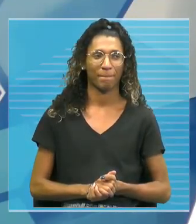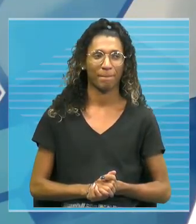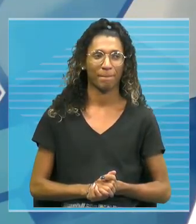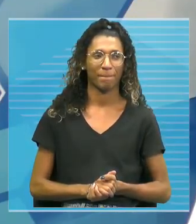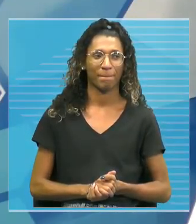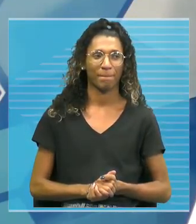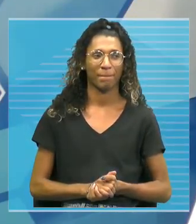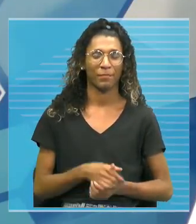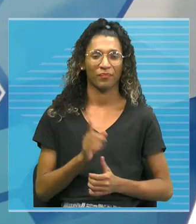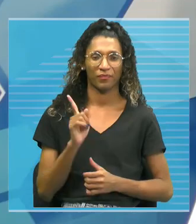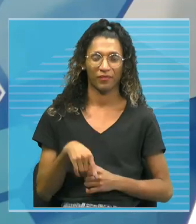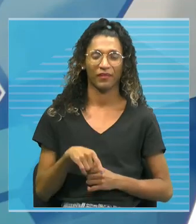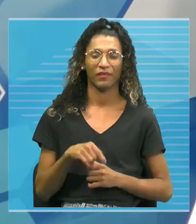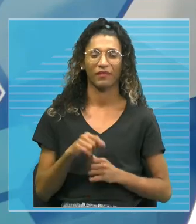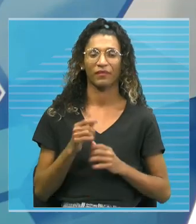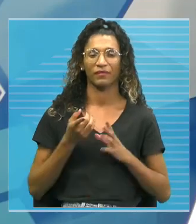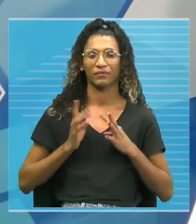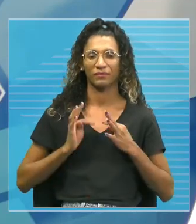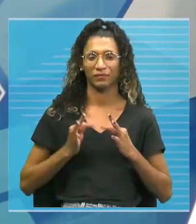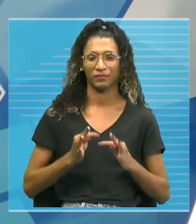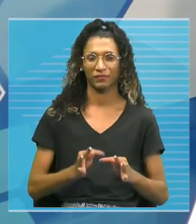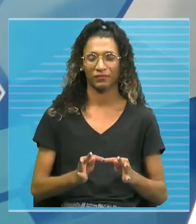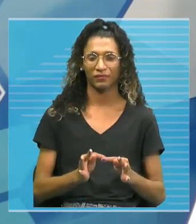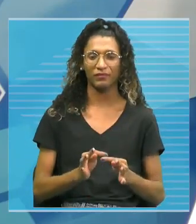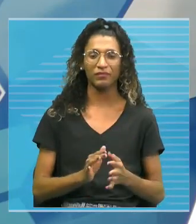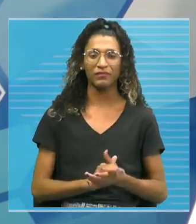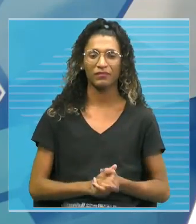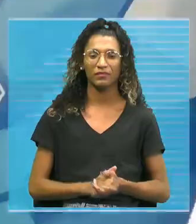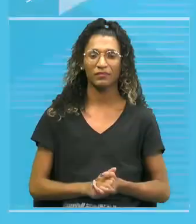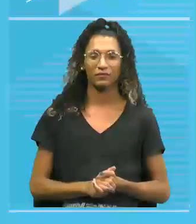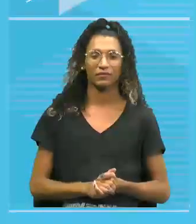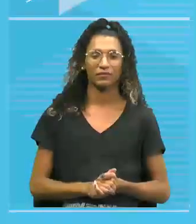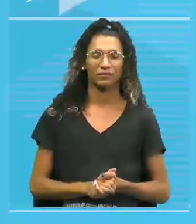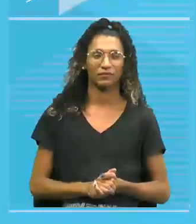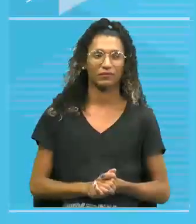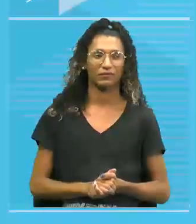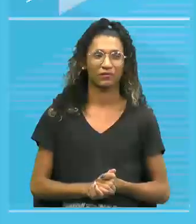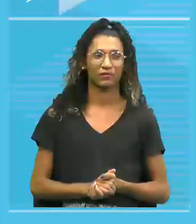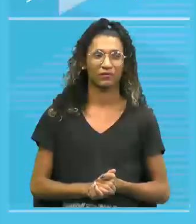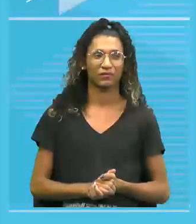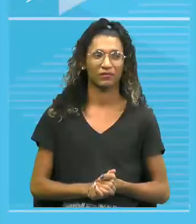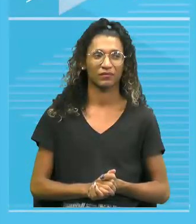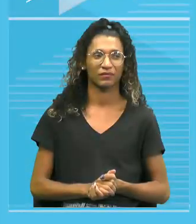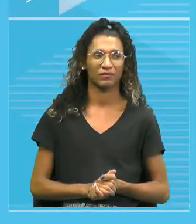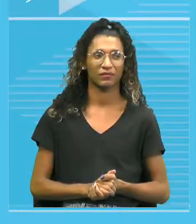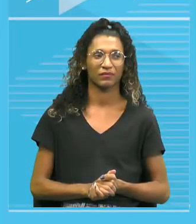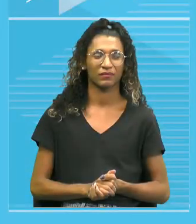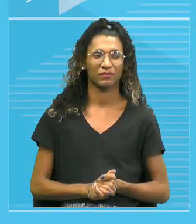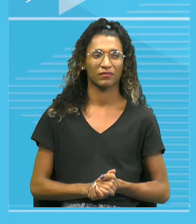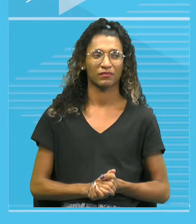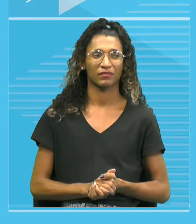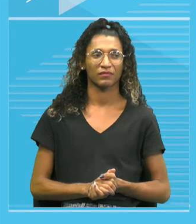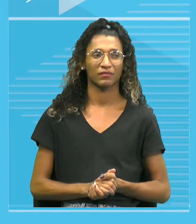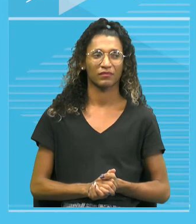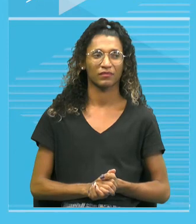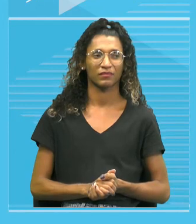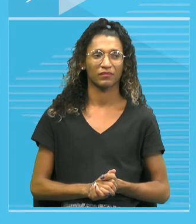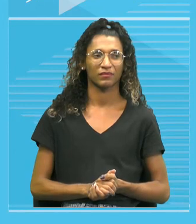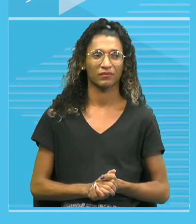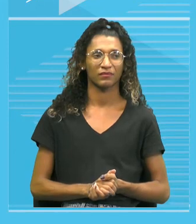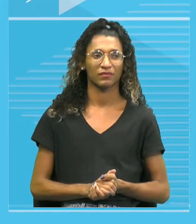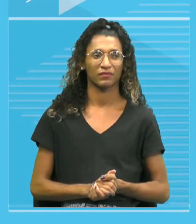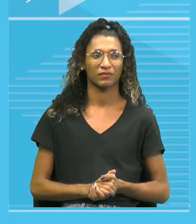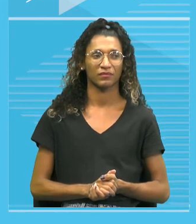Então isso é tecnologia, olha que coisa linda. Põe na tela para mostrar para eles essa imagem aí, Jorginho. Põe na tela. Olha que coisa linda